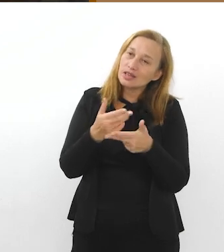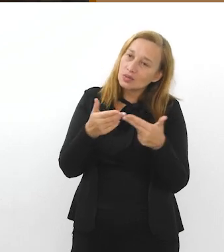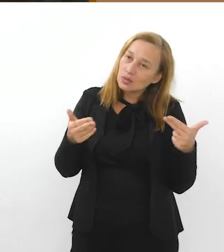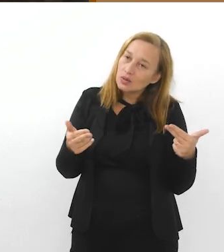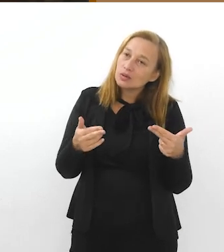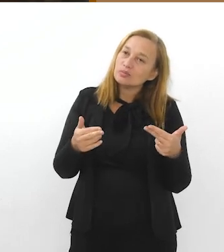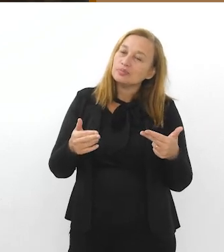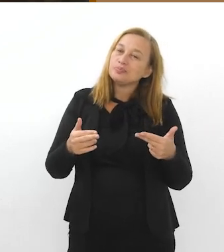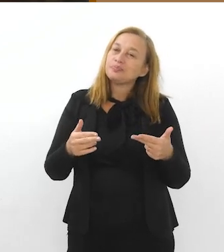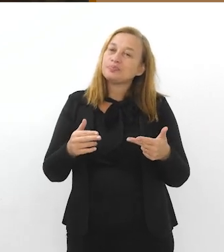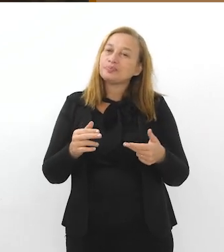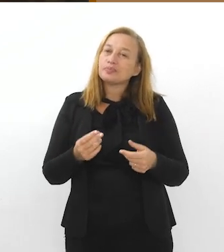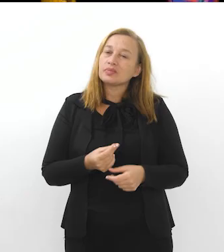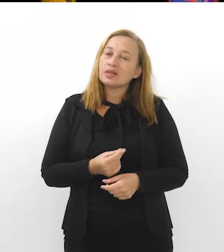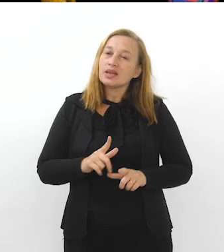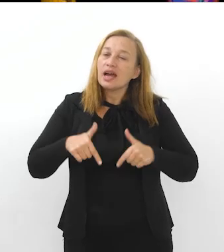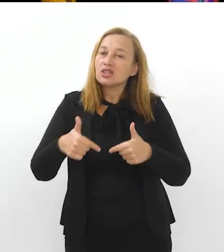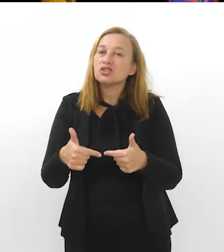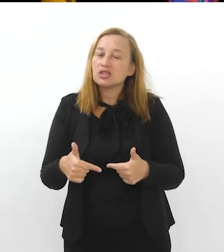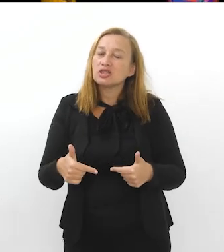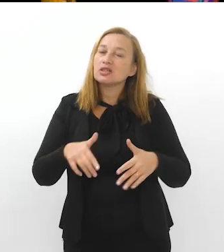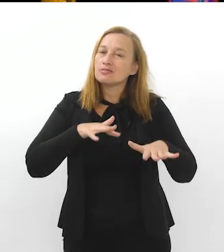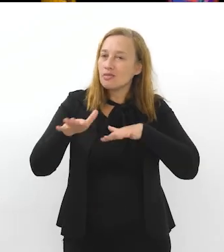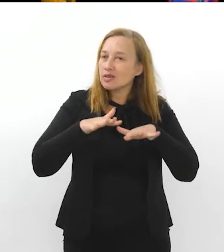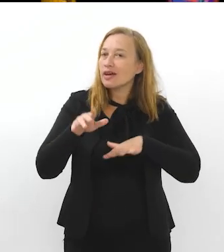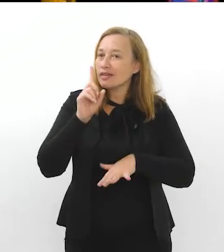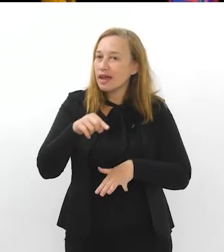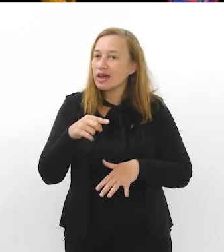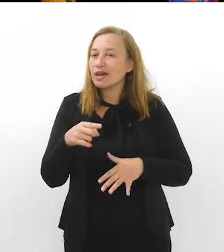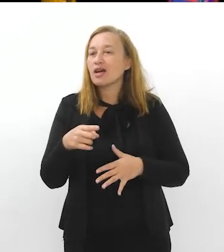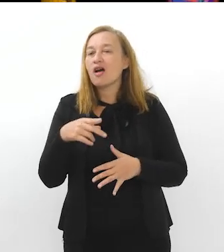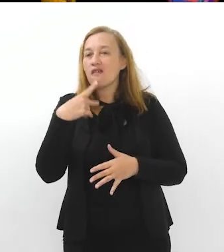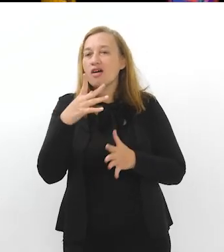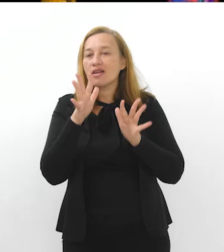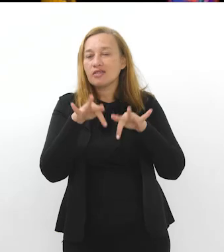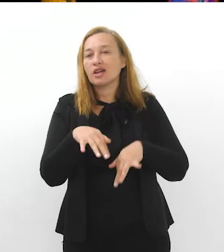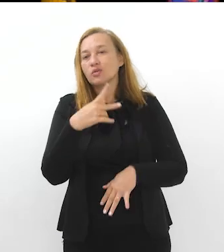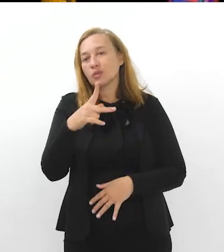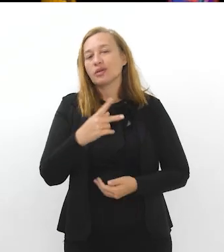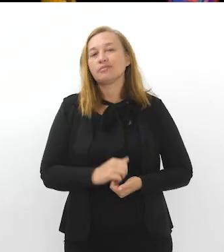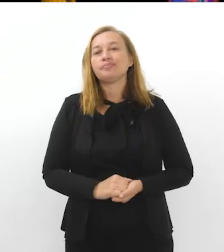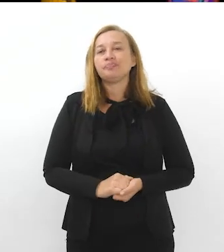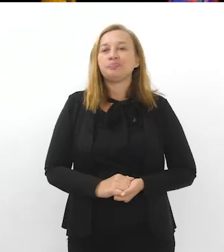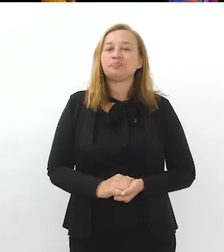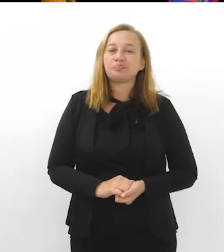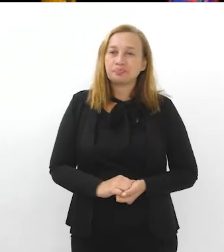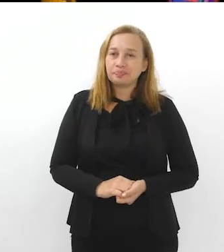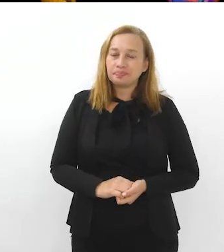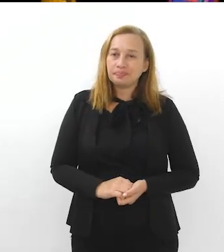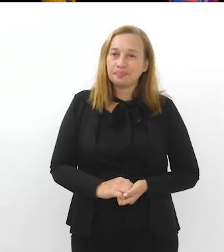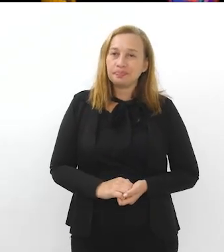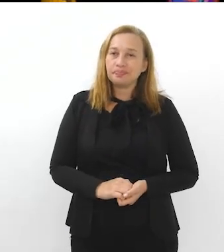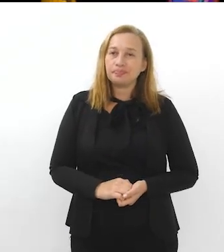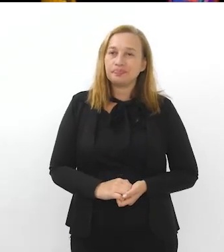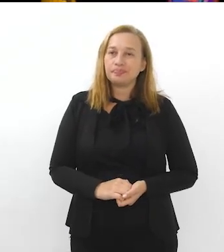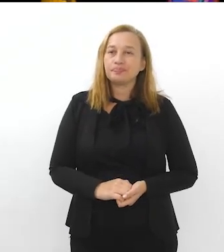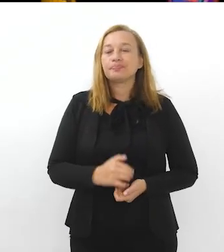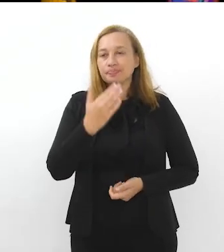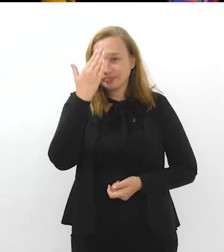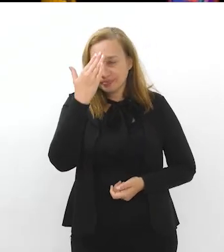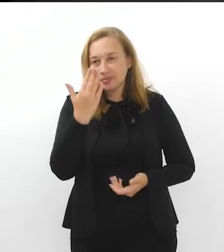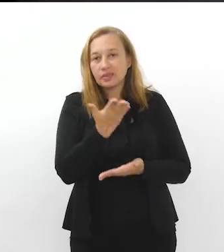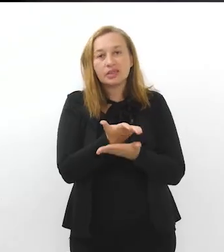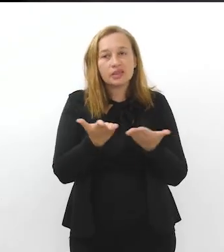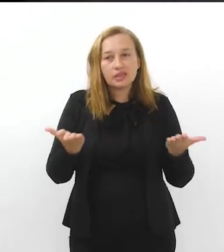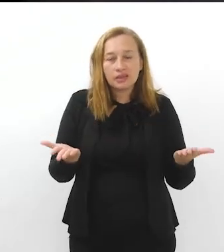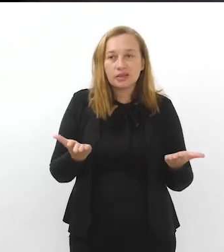contribuído muito para as pessoas que estejam nos assistindo poder também ter essa vontade de fazer alguma coisa e sair do